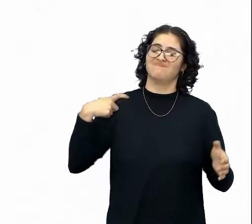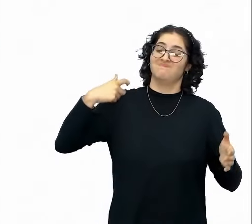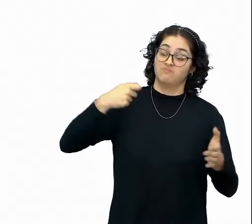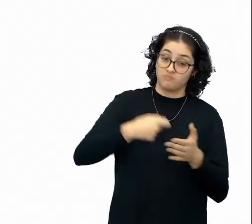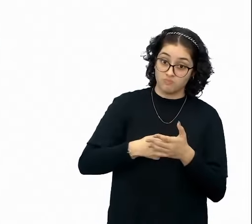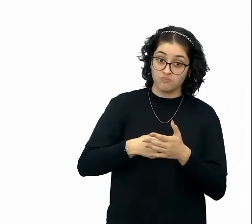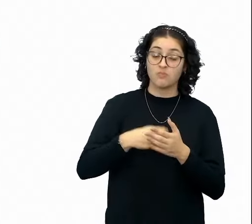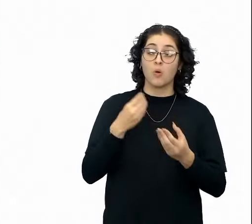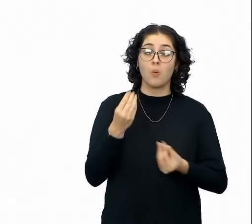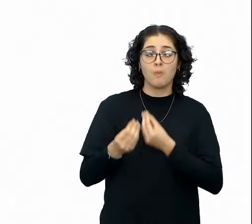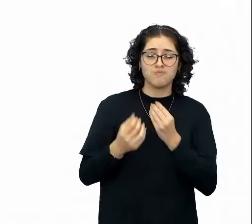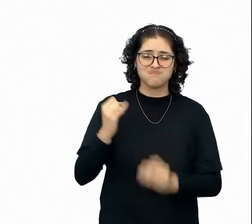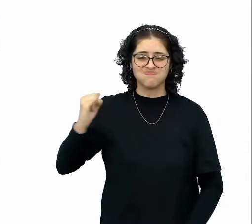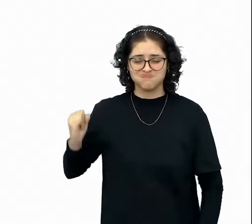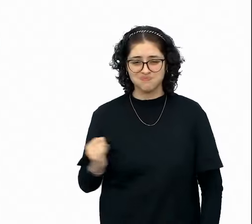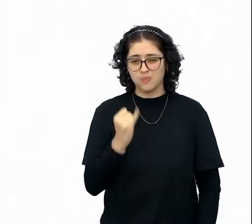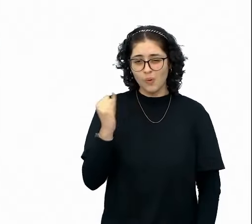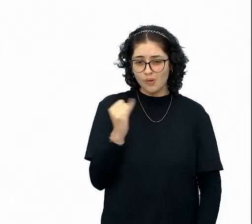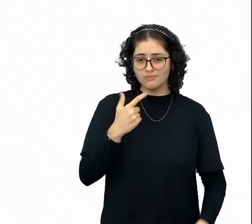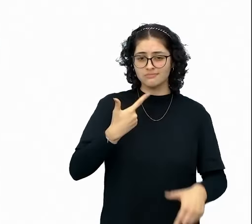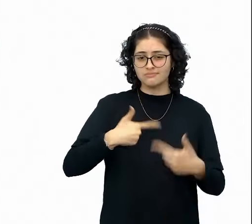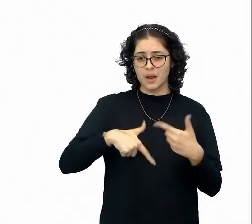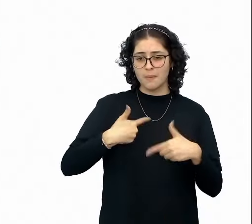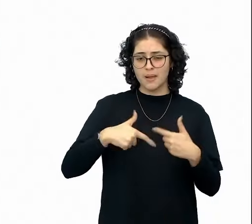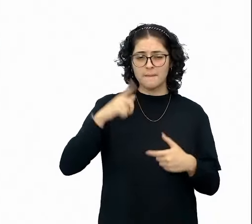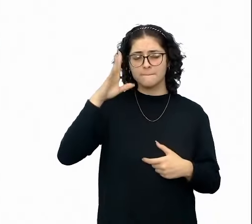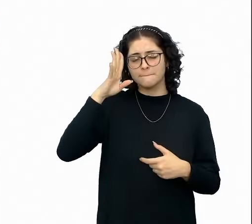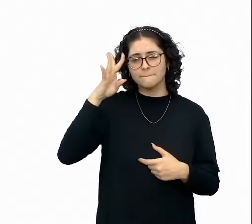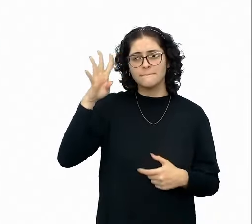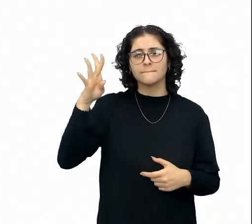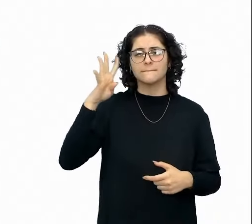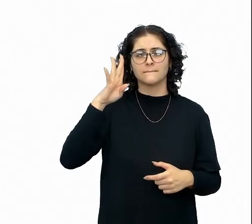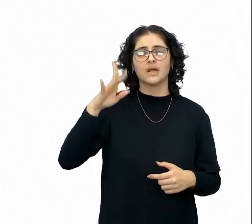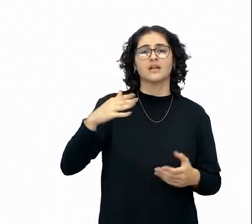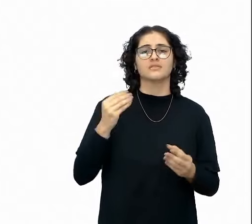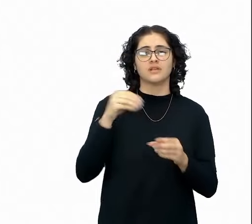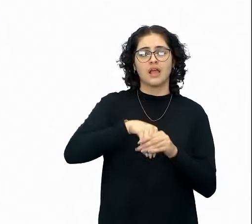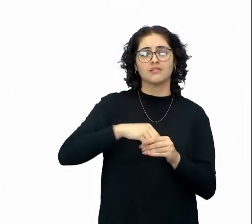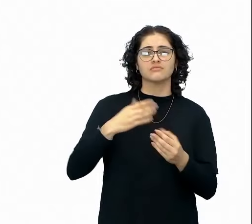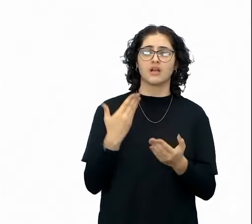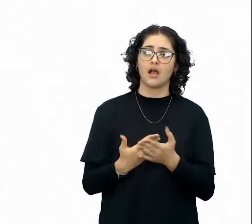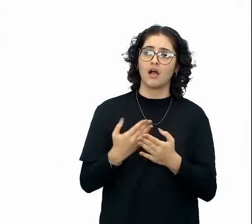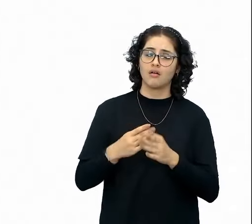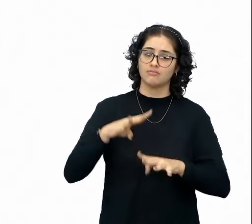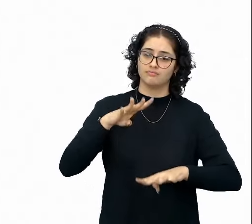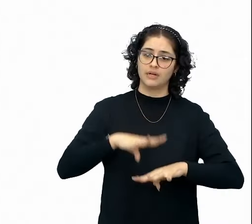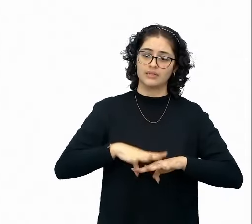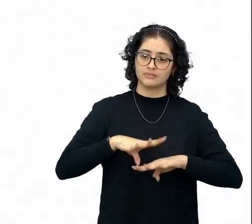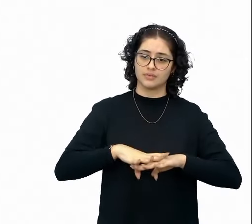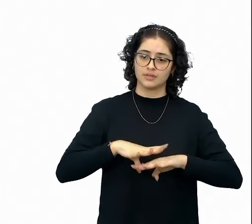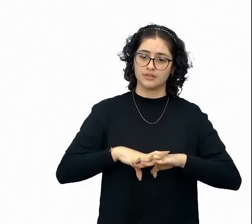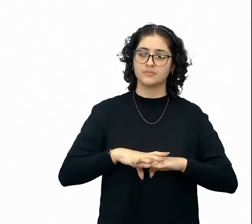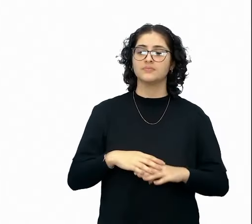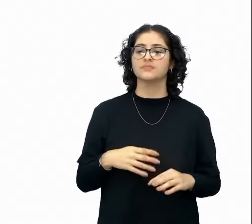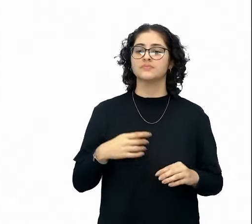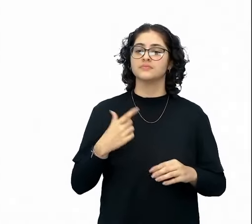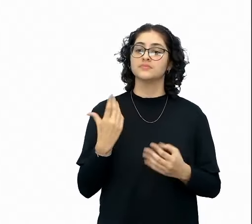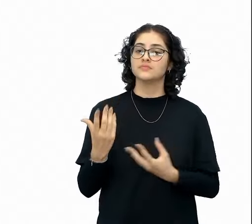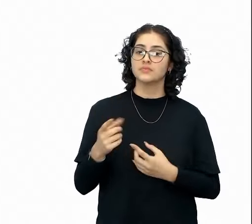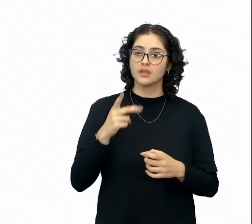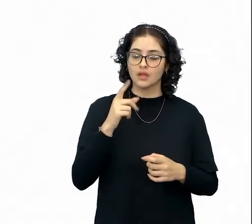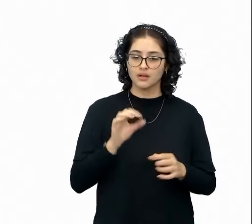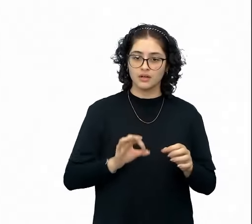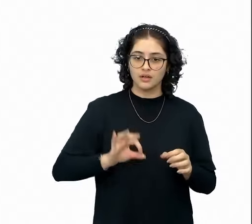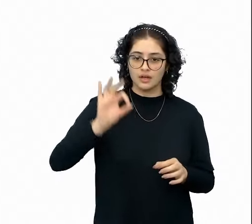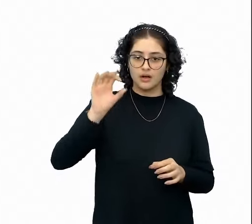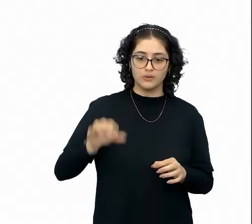o quanto é importante trabalhar com esse pensamento nas nossas aulas de matemática, por meio do algoritmo,